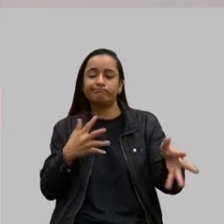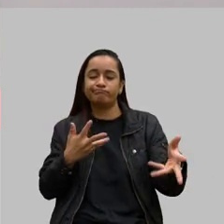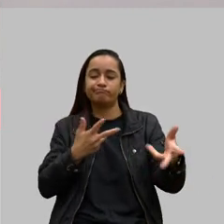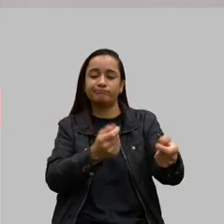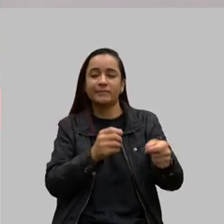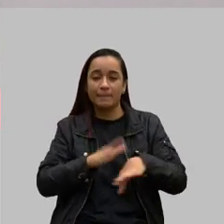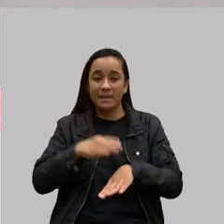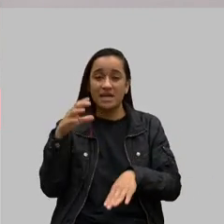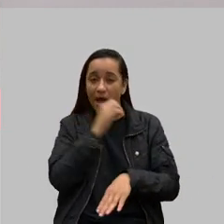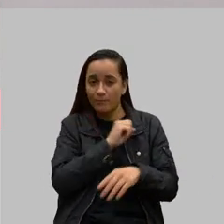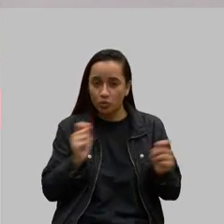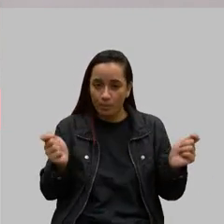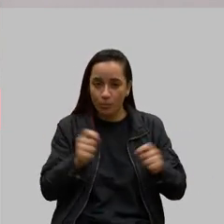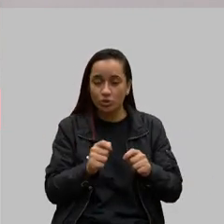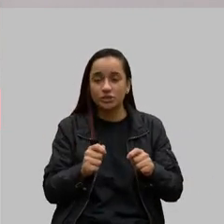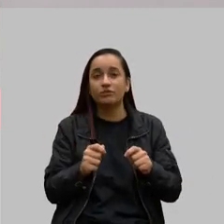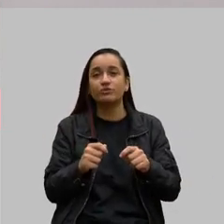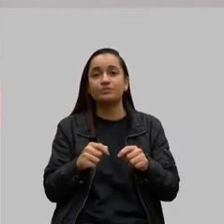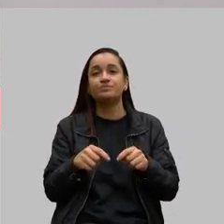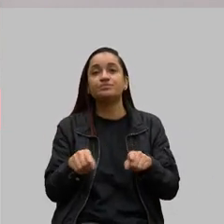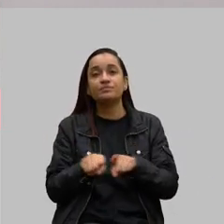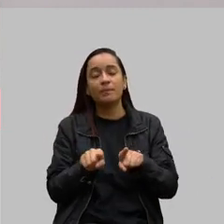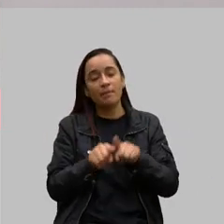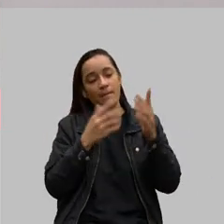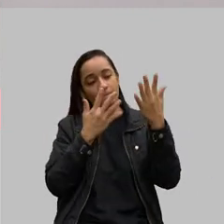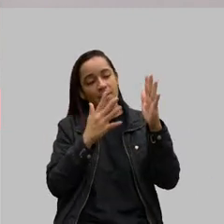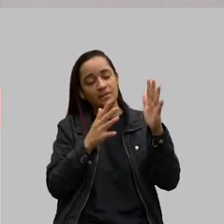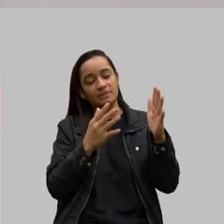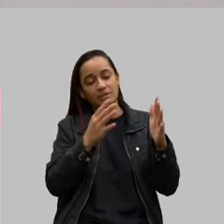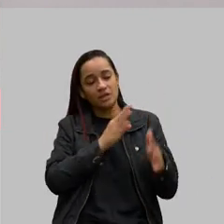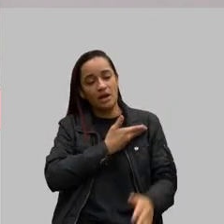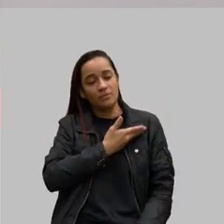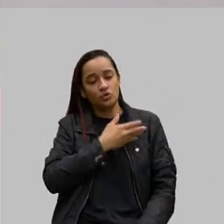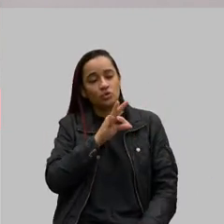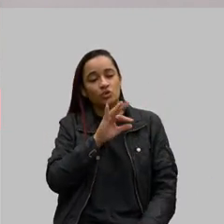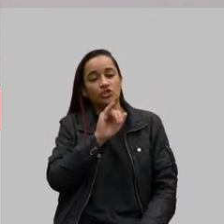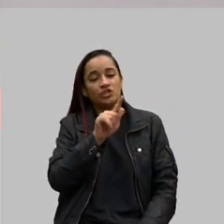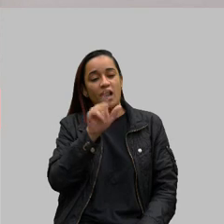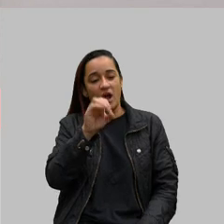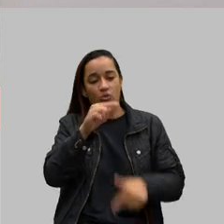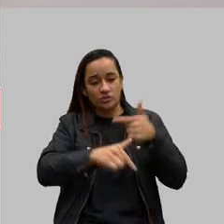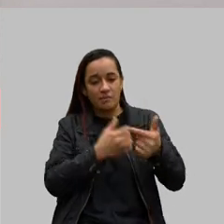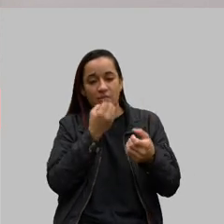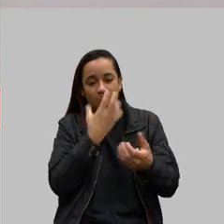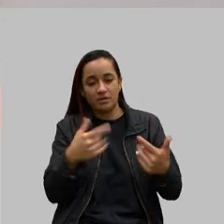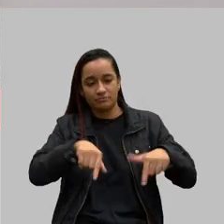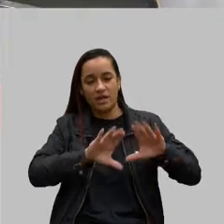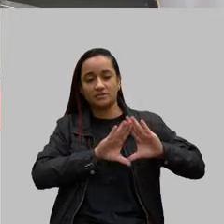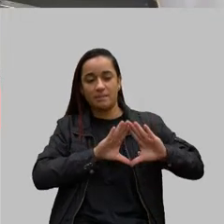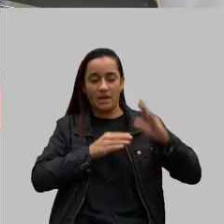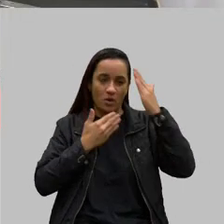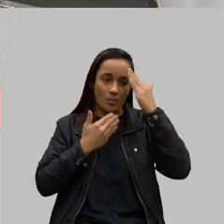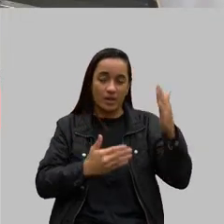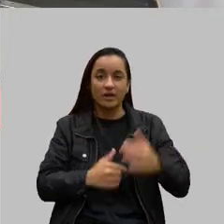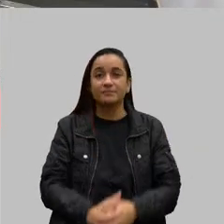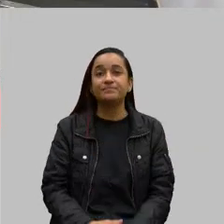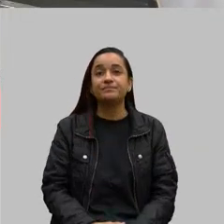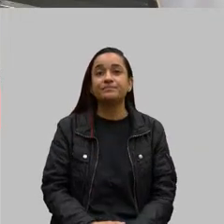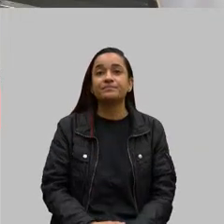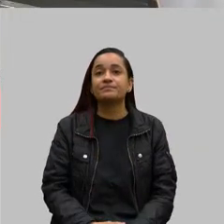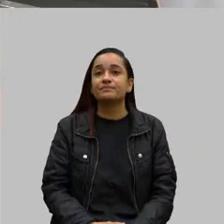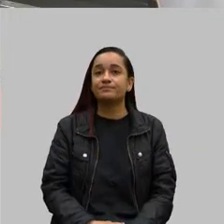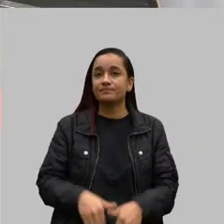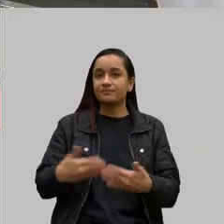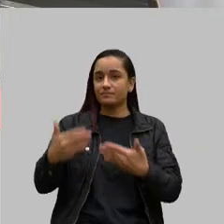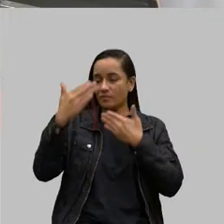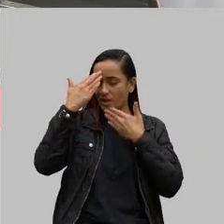parabenizando o deputado Thiago cota grande amigo fazendo um grande trabalho aqui na Assembleia obrigado te agradeço